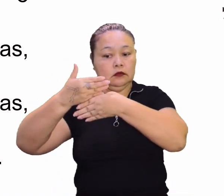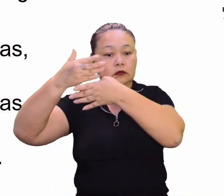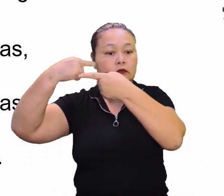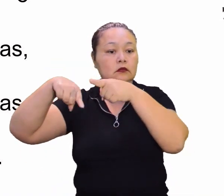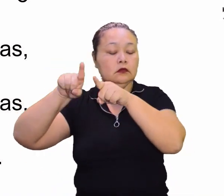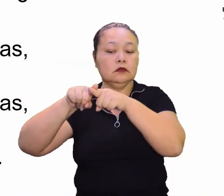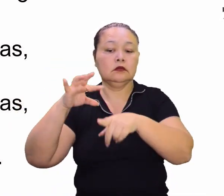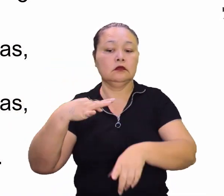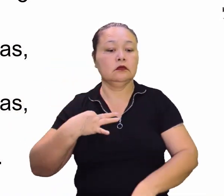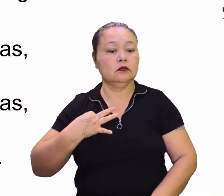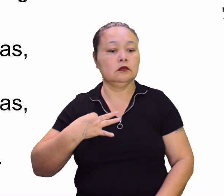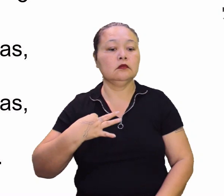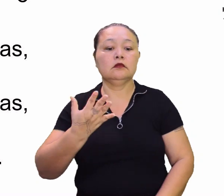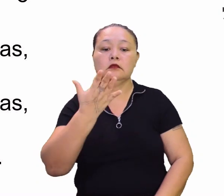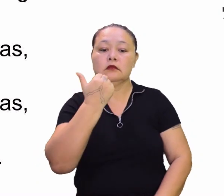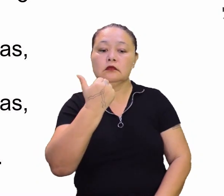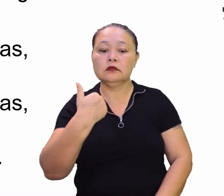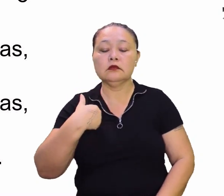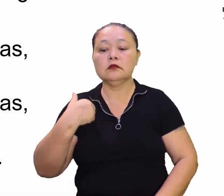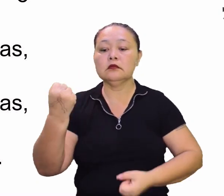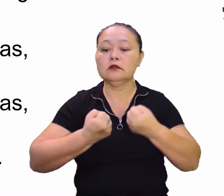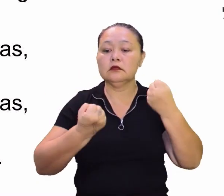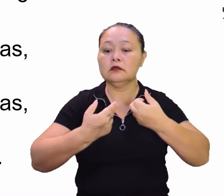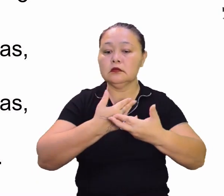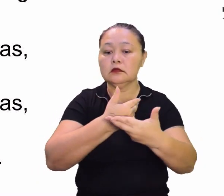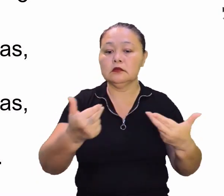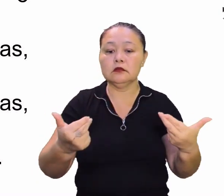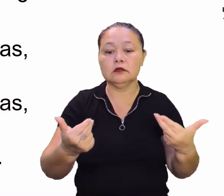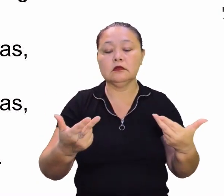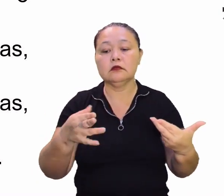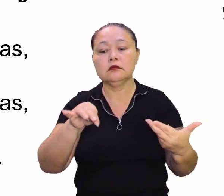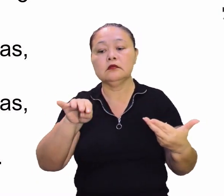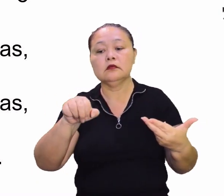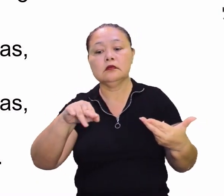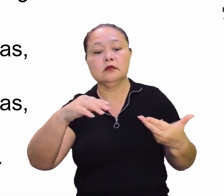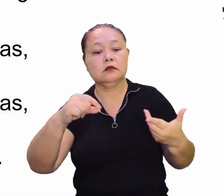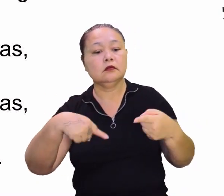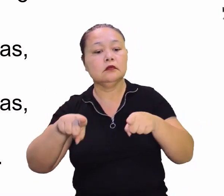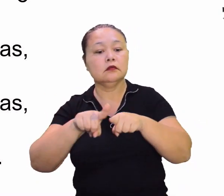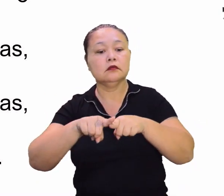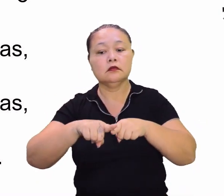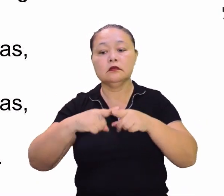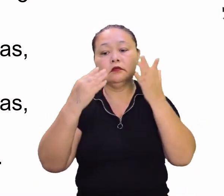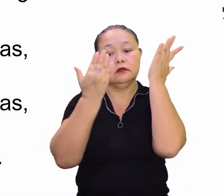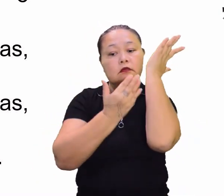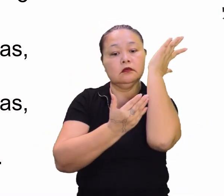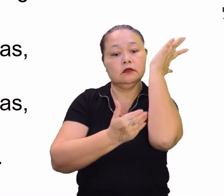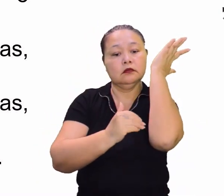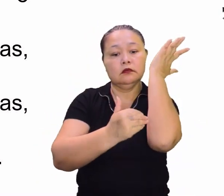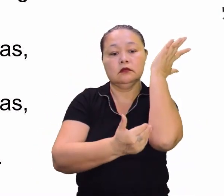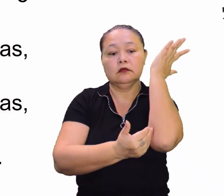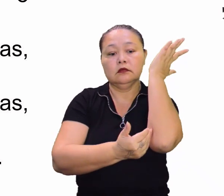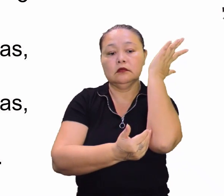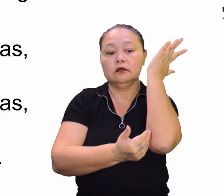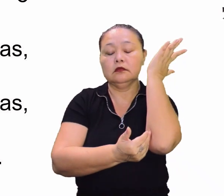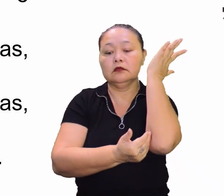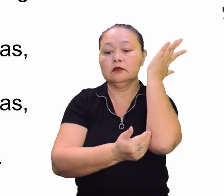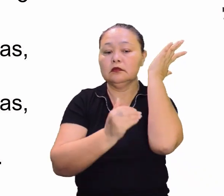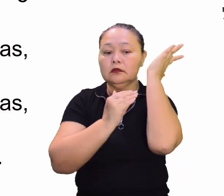têxteis. C. Alimentícias, automobilísticas, eletrônicas. Madeireiras,